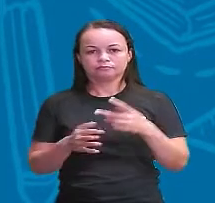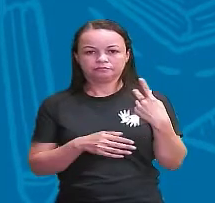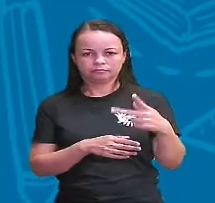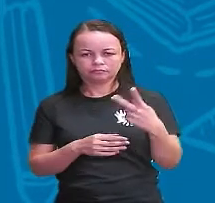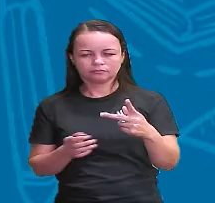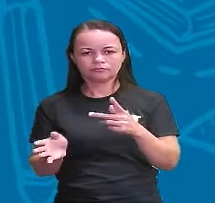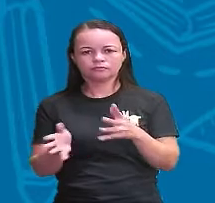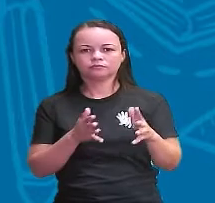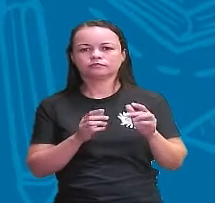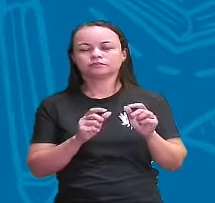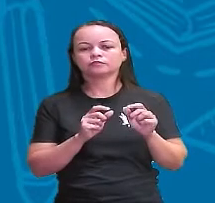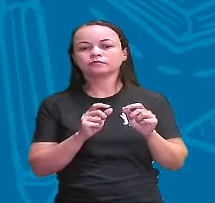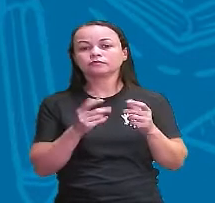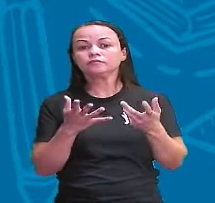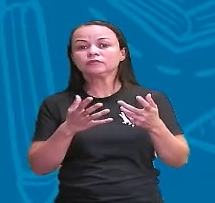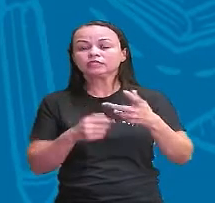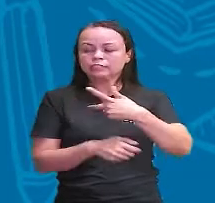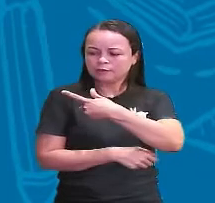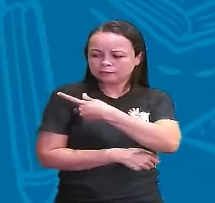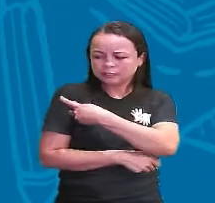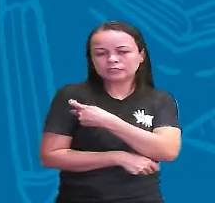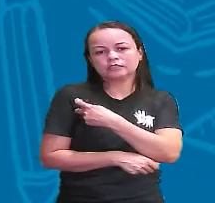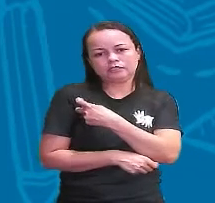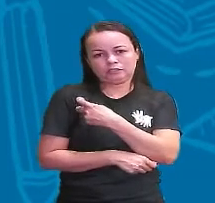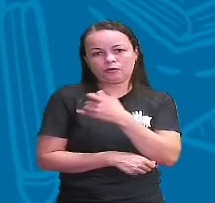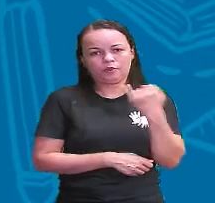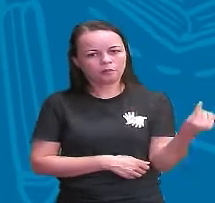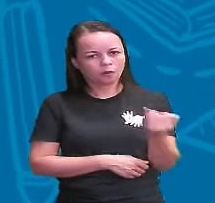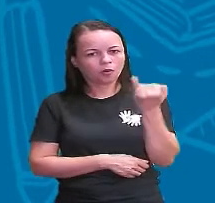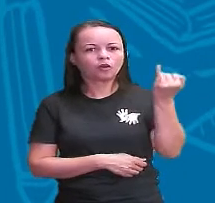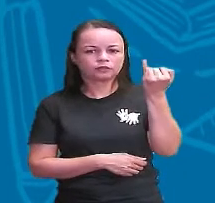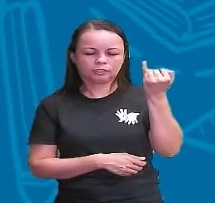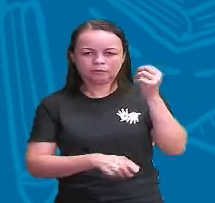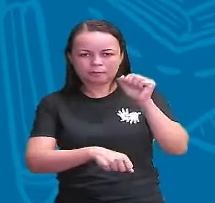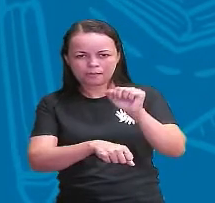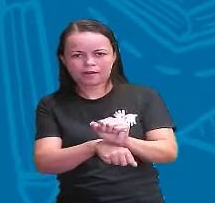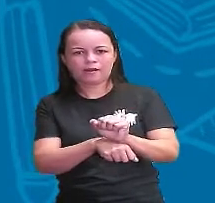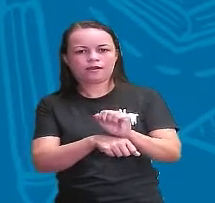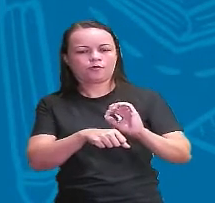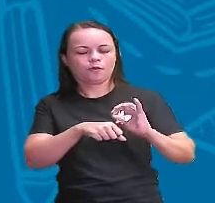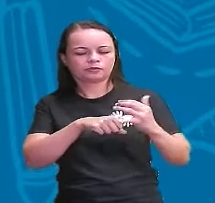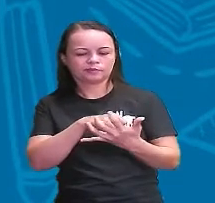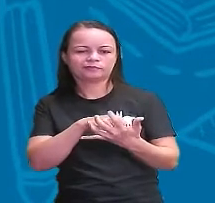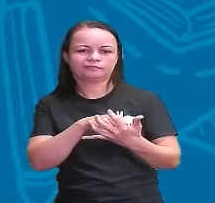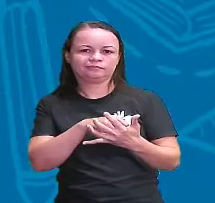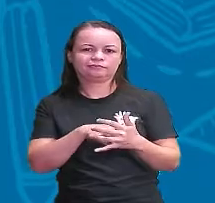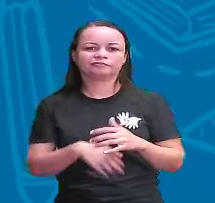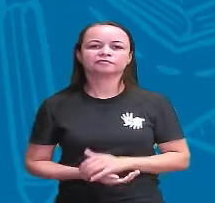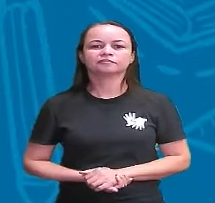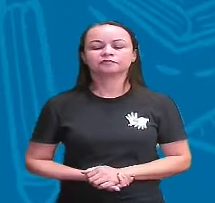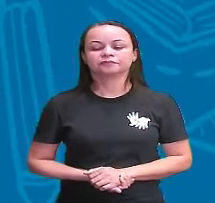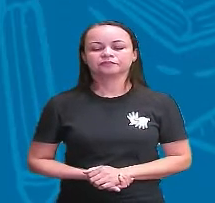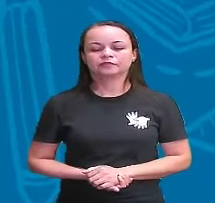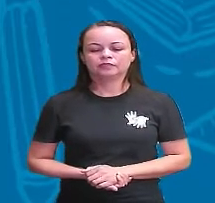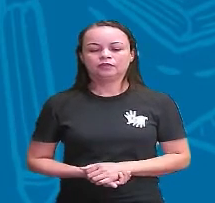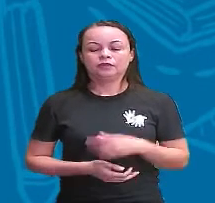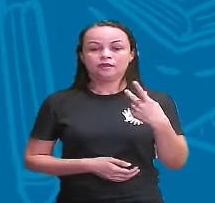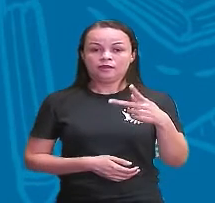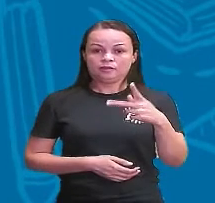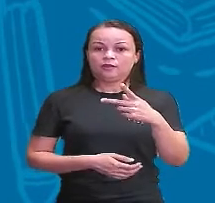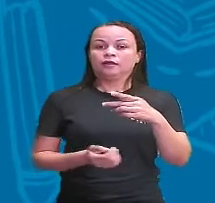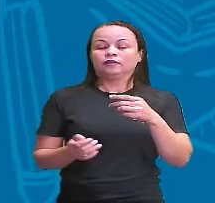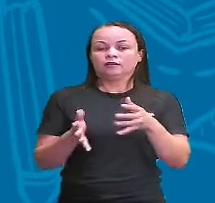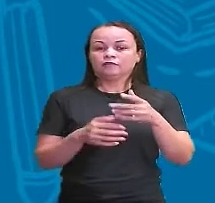é fundamental para que a gente possa combater essa pandemia. A ciência, ela, como eu falei para vocês, ela também nos protege,